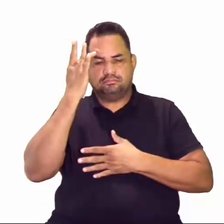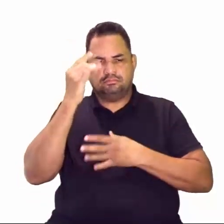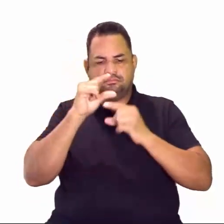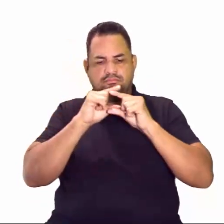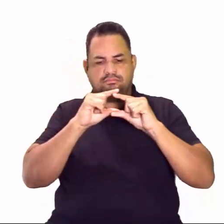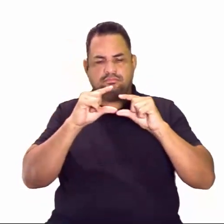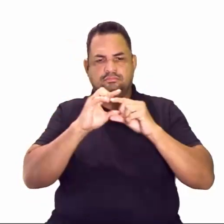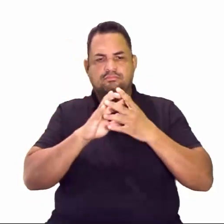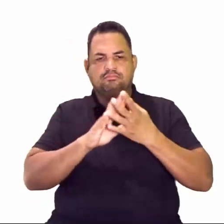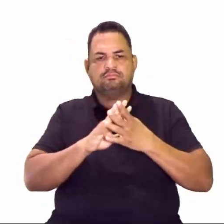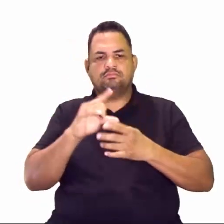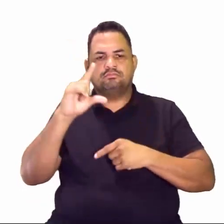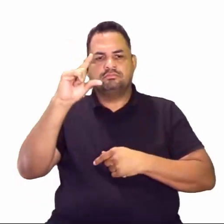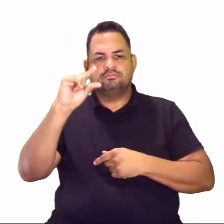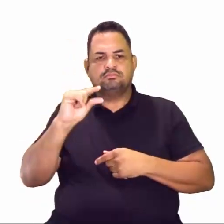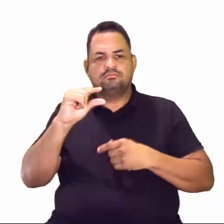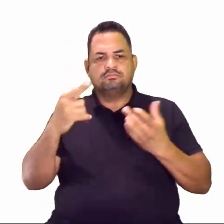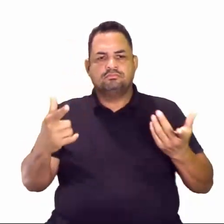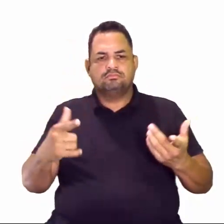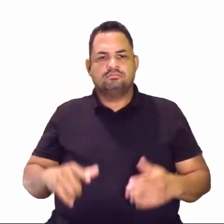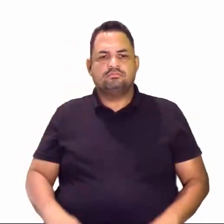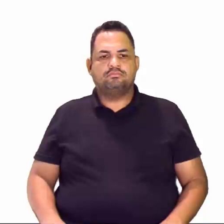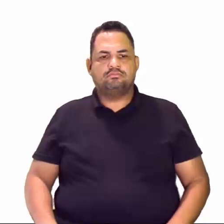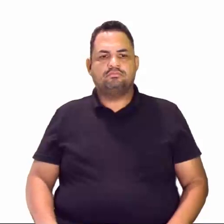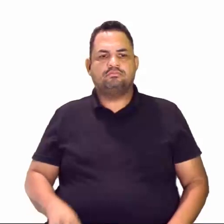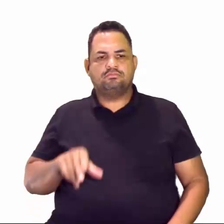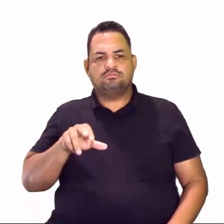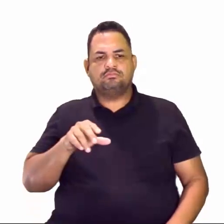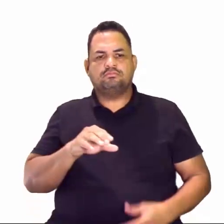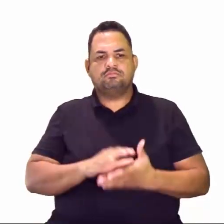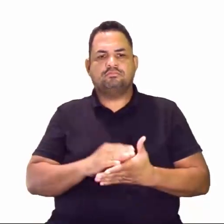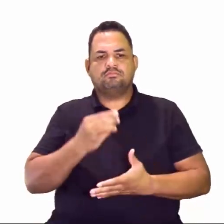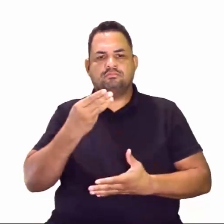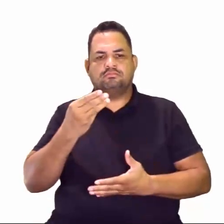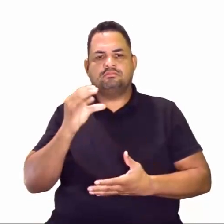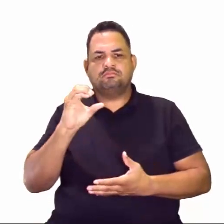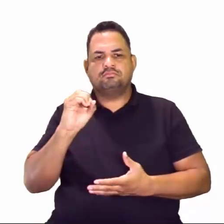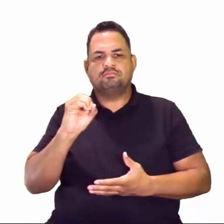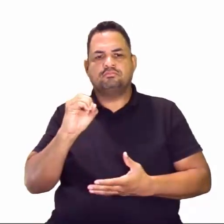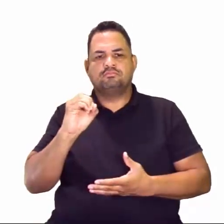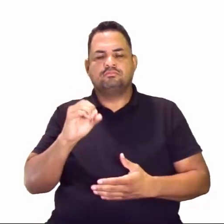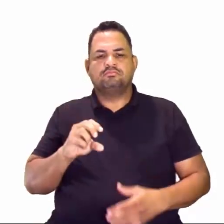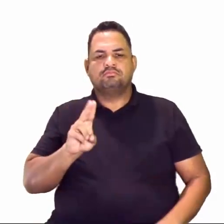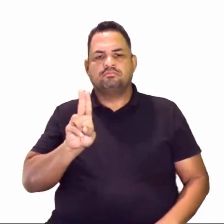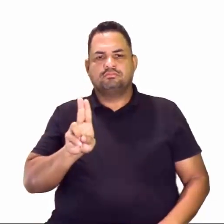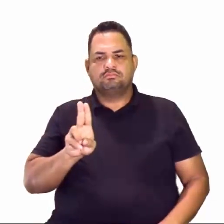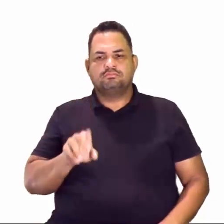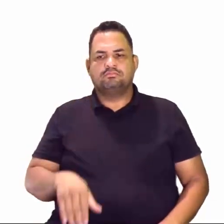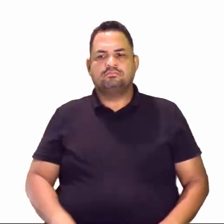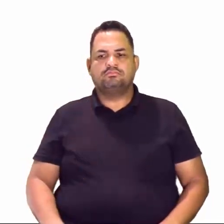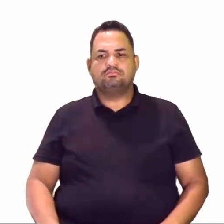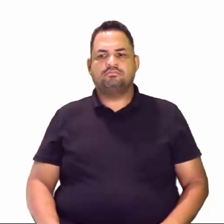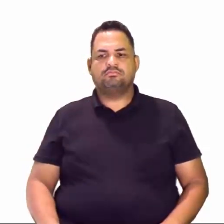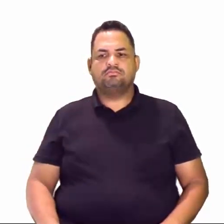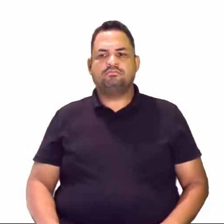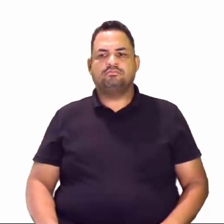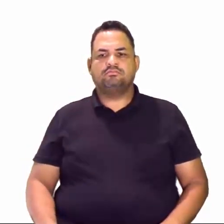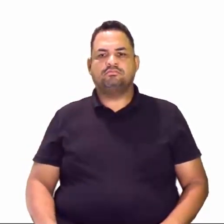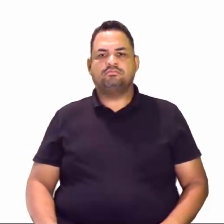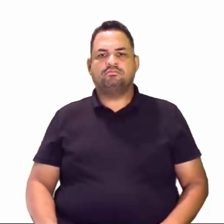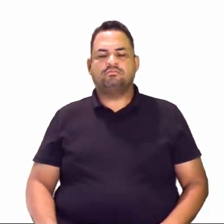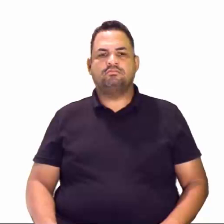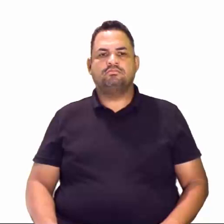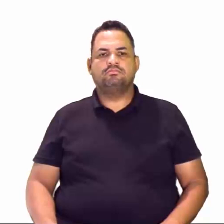mínima da mínima, é igual a 30 unidades, ok? De massa